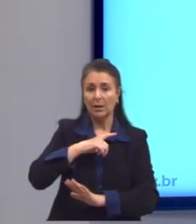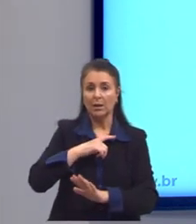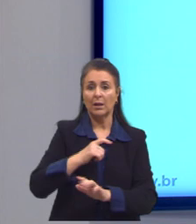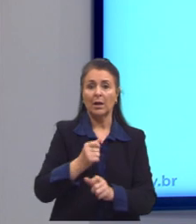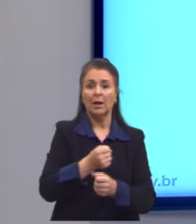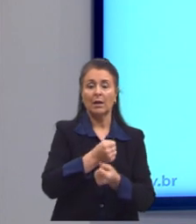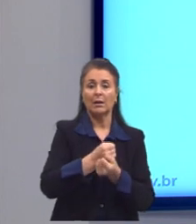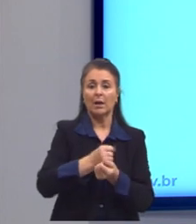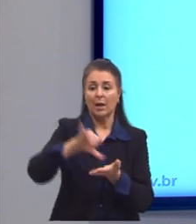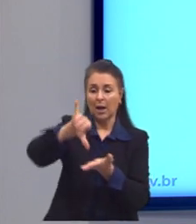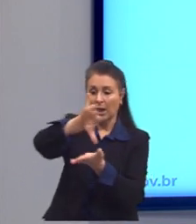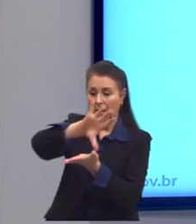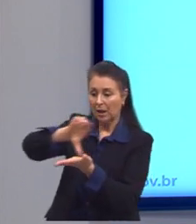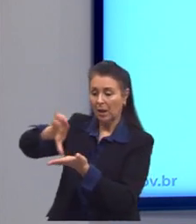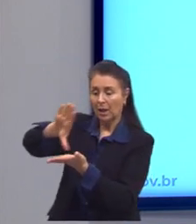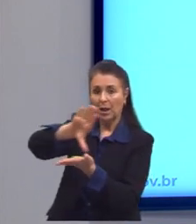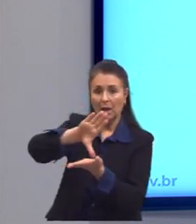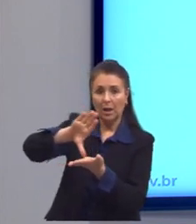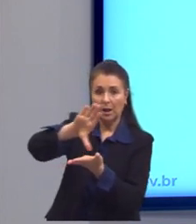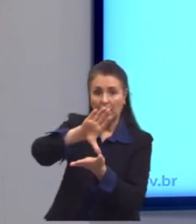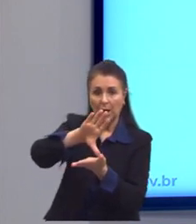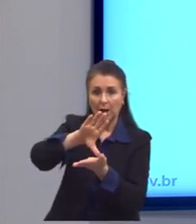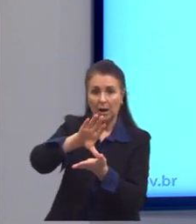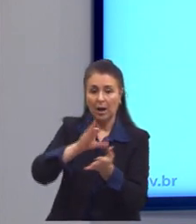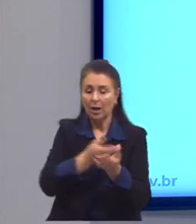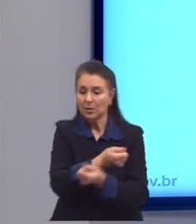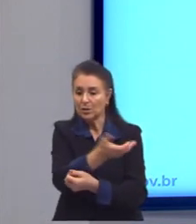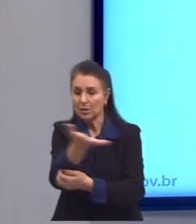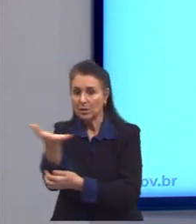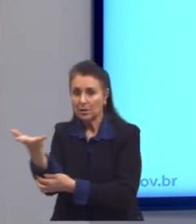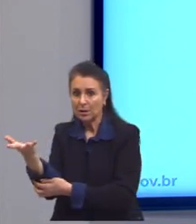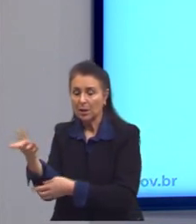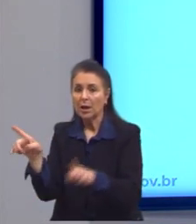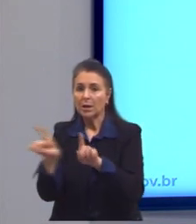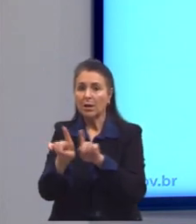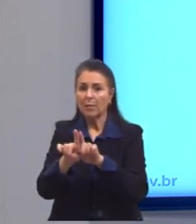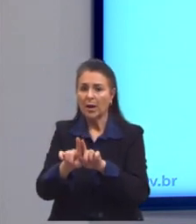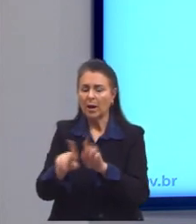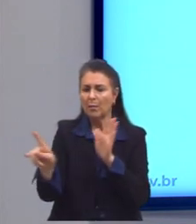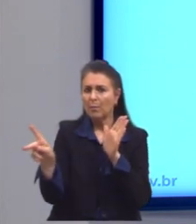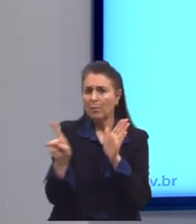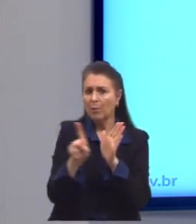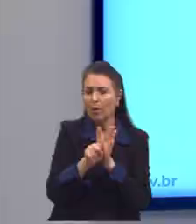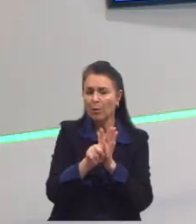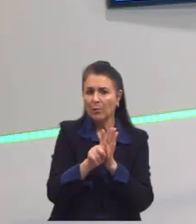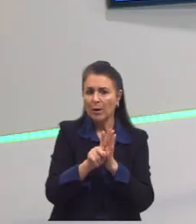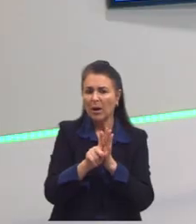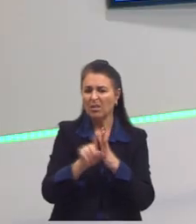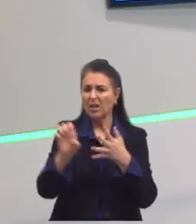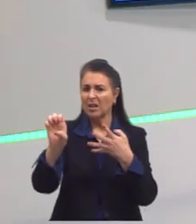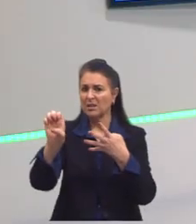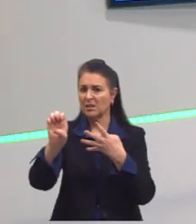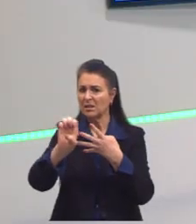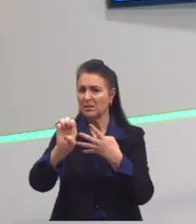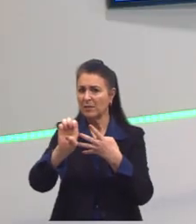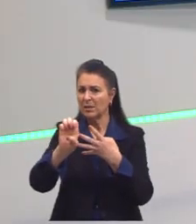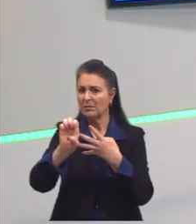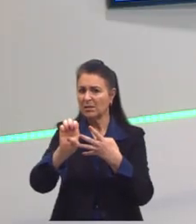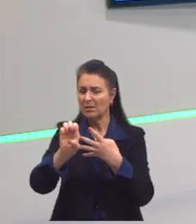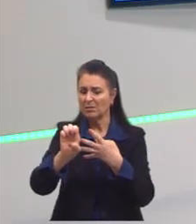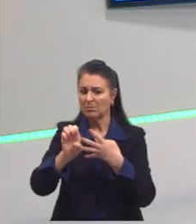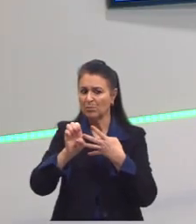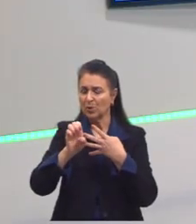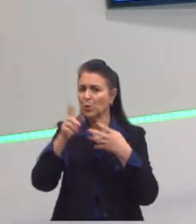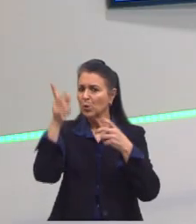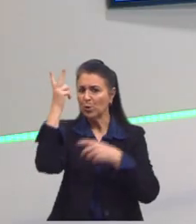e não né não é explicado por isso aí patenteamento as espécies nativas e muito menos né eu quero mais é